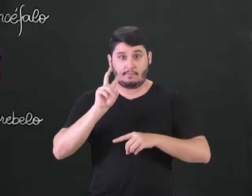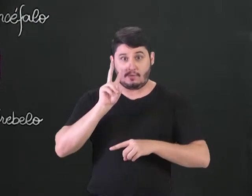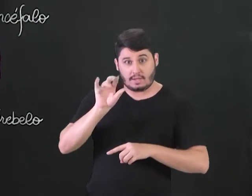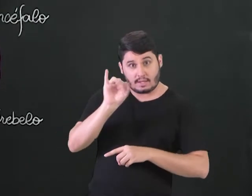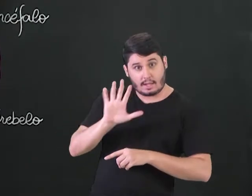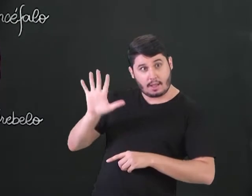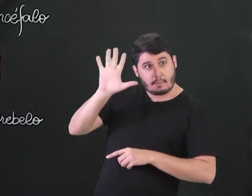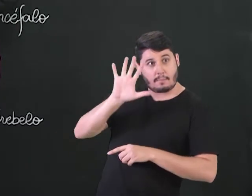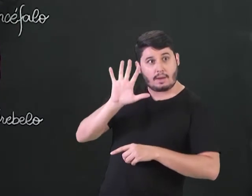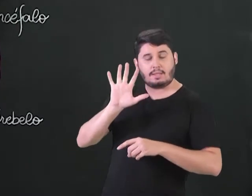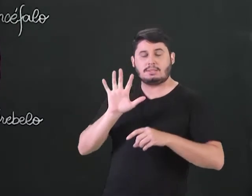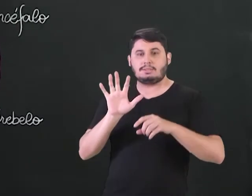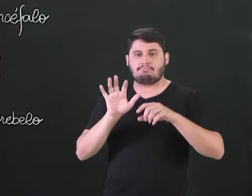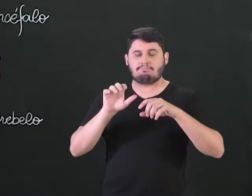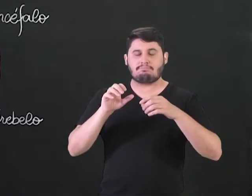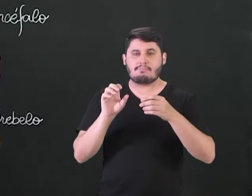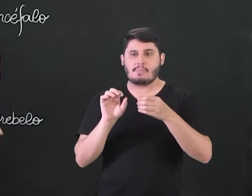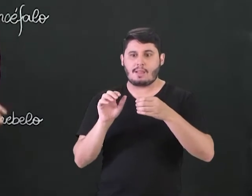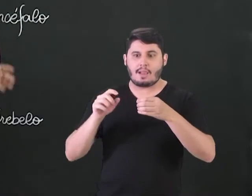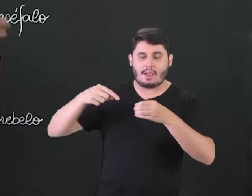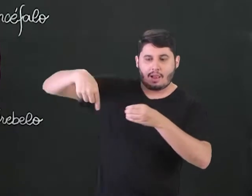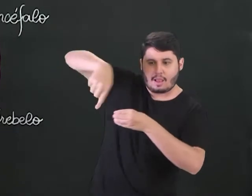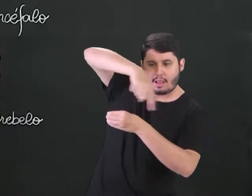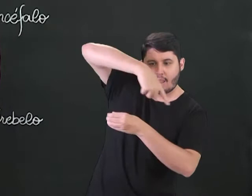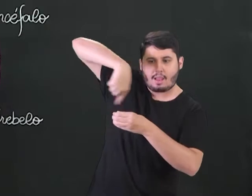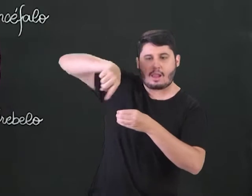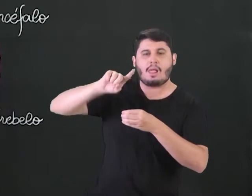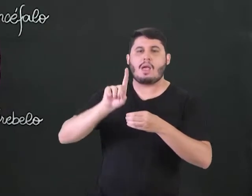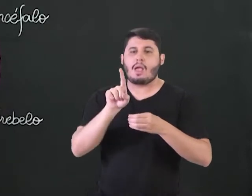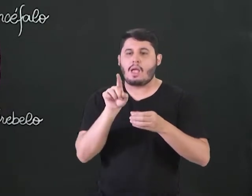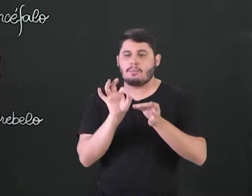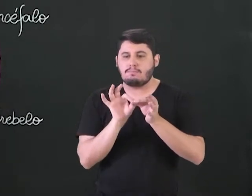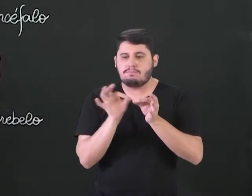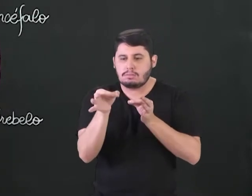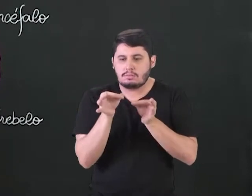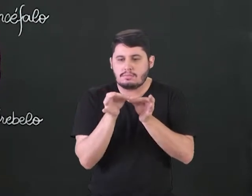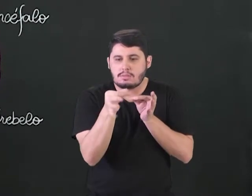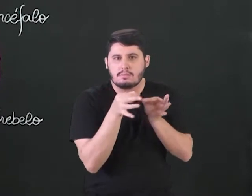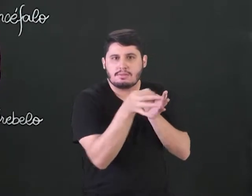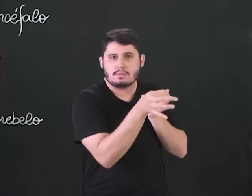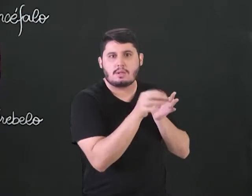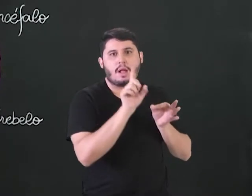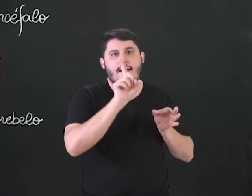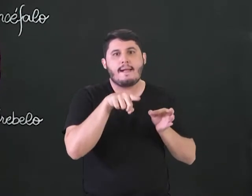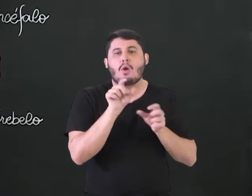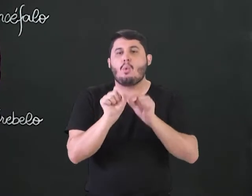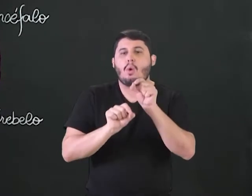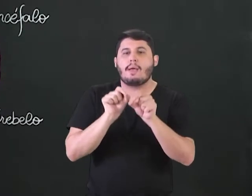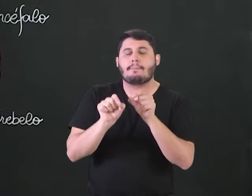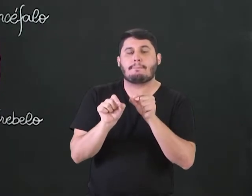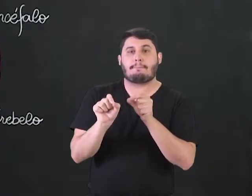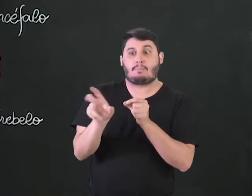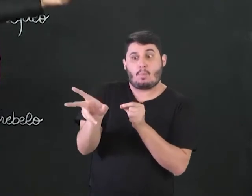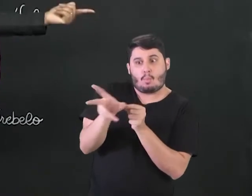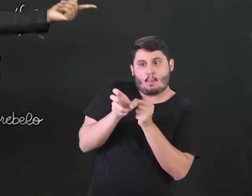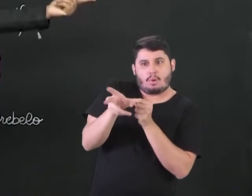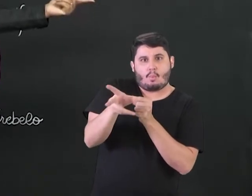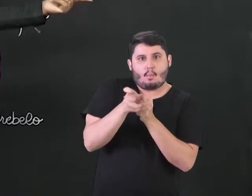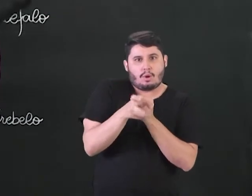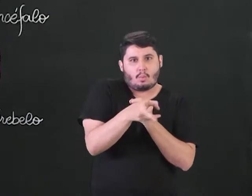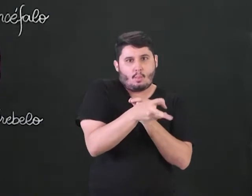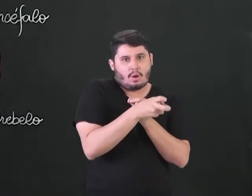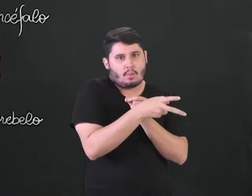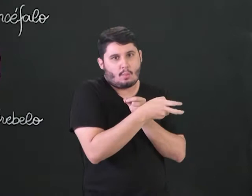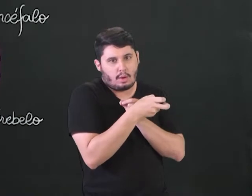celular eu tenho esses prolongamentos que são os dendritos. Os dendritos são eles que captam a informação de um neurônio para levar para